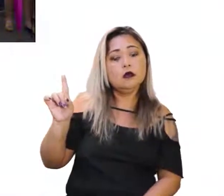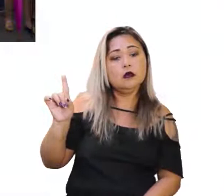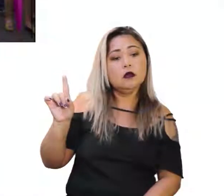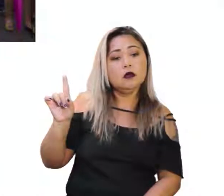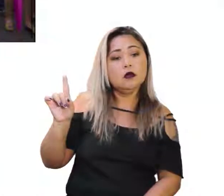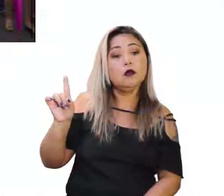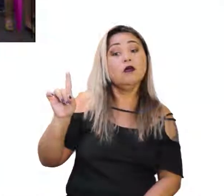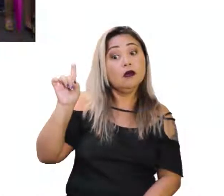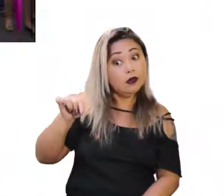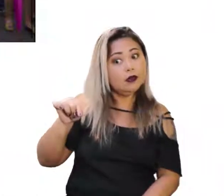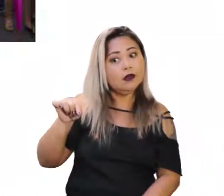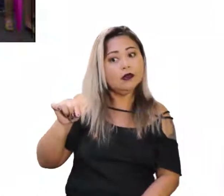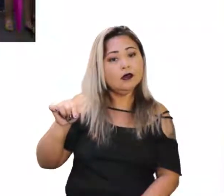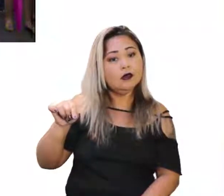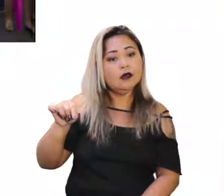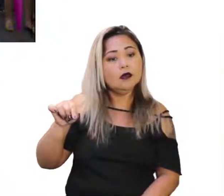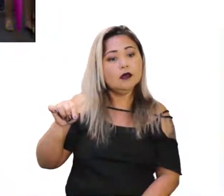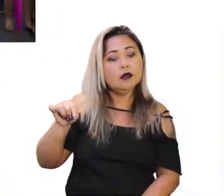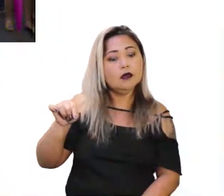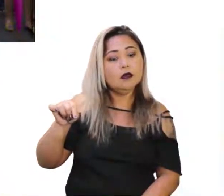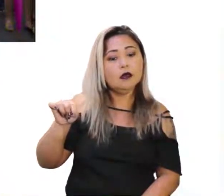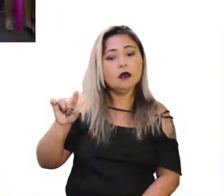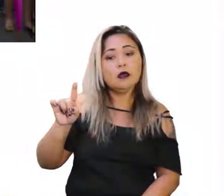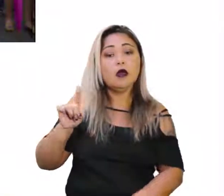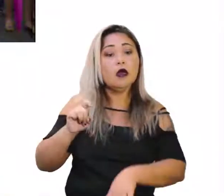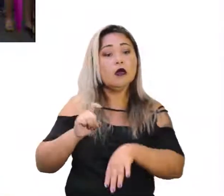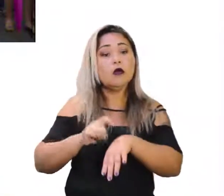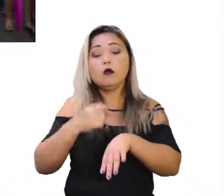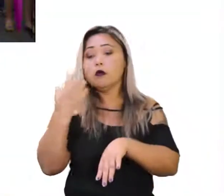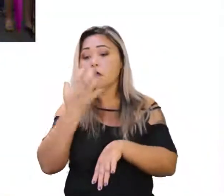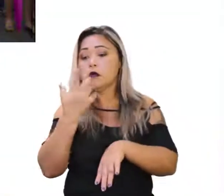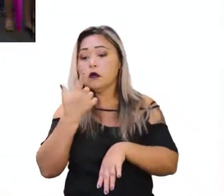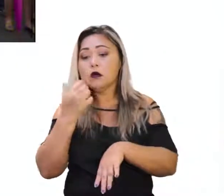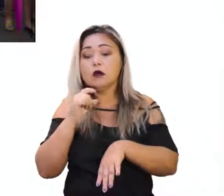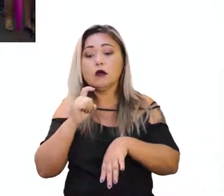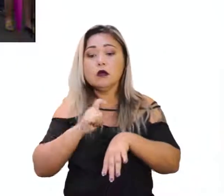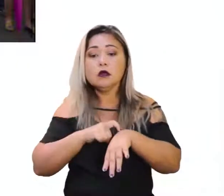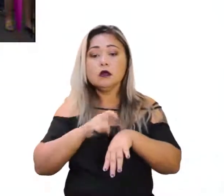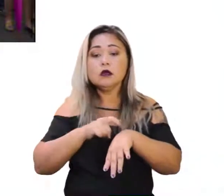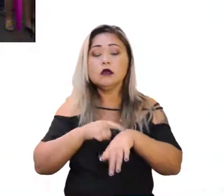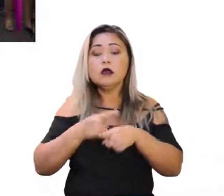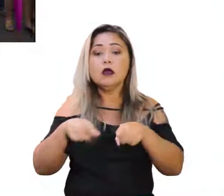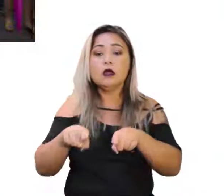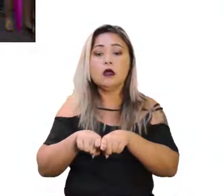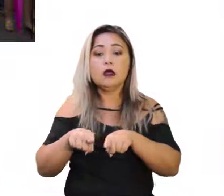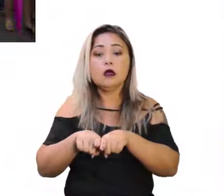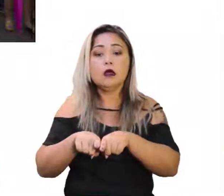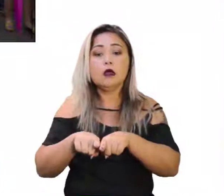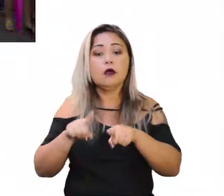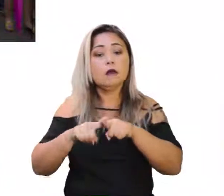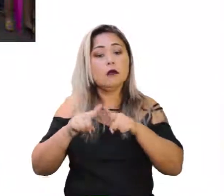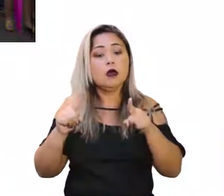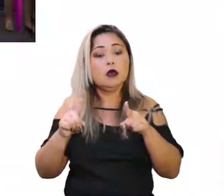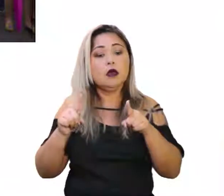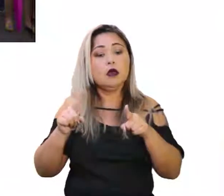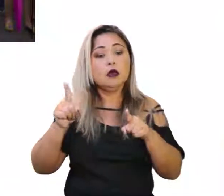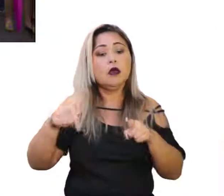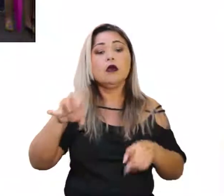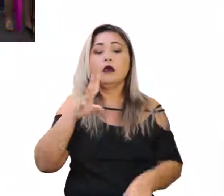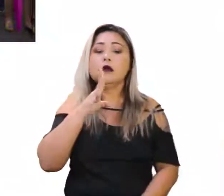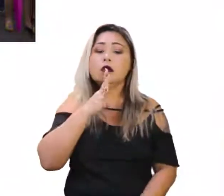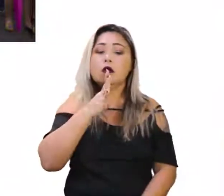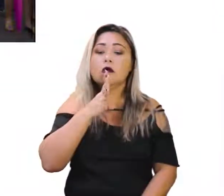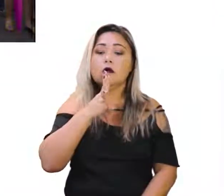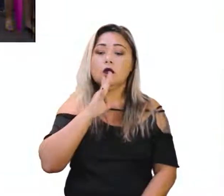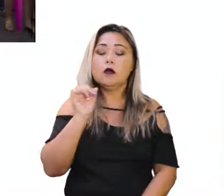ficar devendo. Exatamente, nós não vamos cantar devido ao tempo também. Isso. Mas eu acredito que vocês